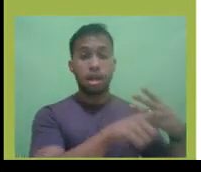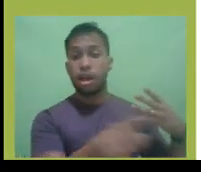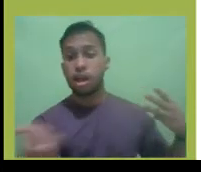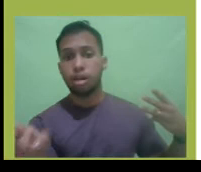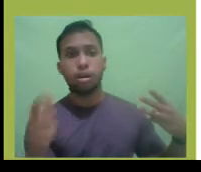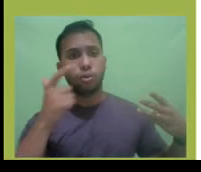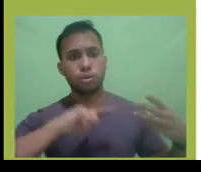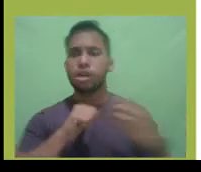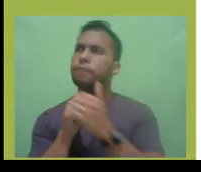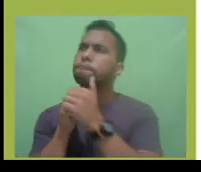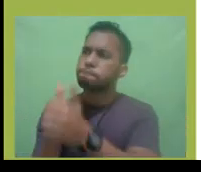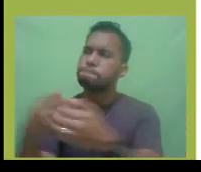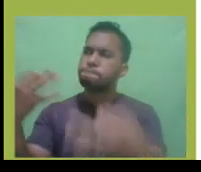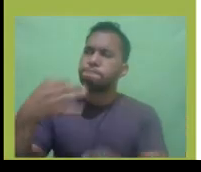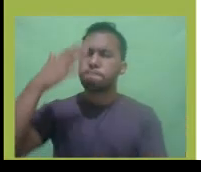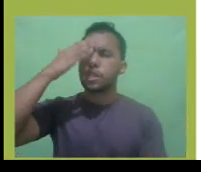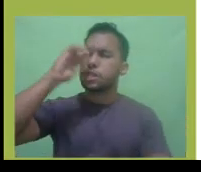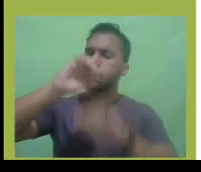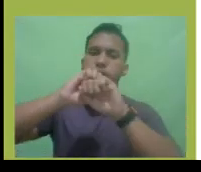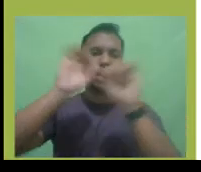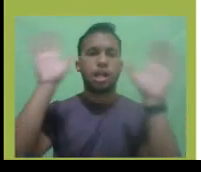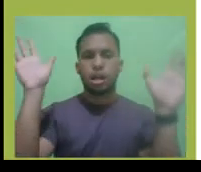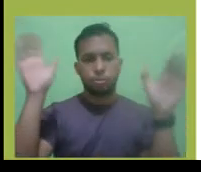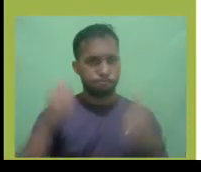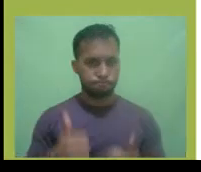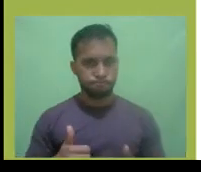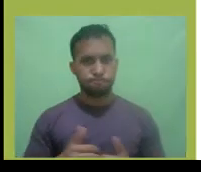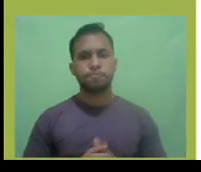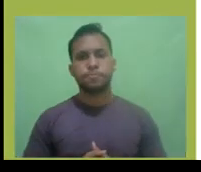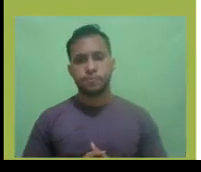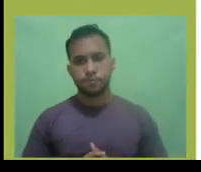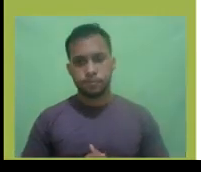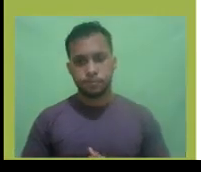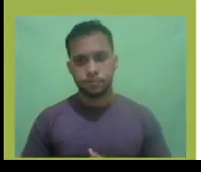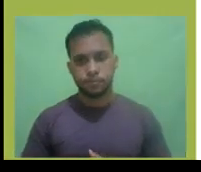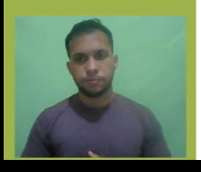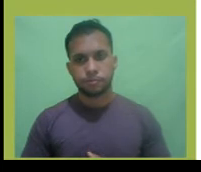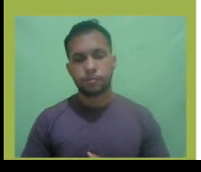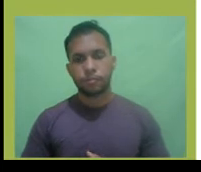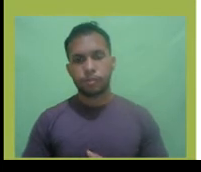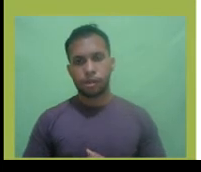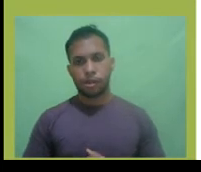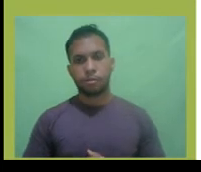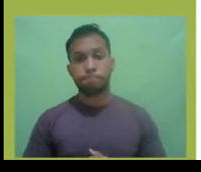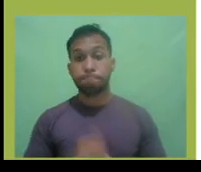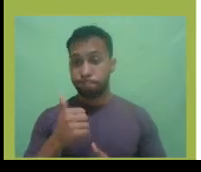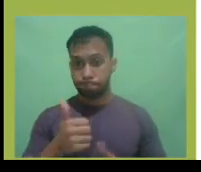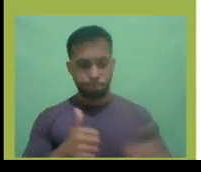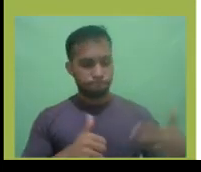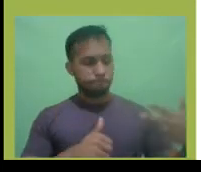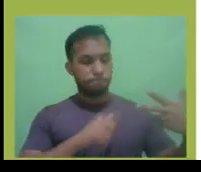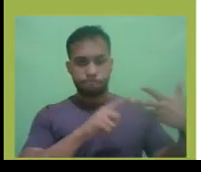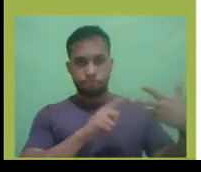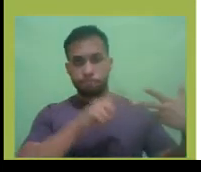com você. E explica as imagens quando você exibir, como eu acabei de falar. Bom, o que tem que ter